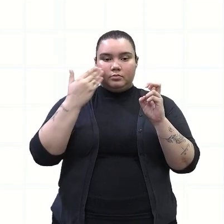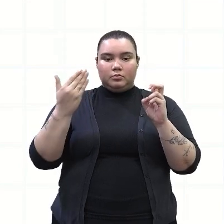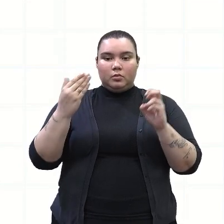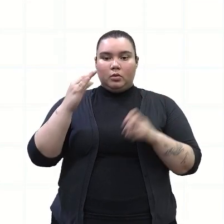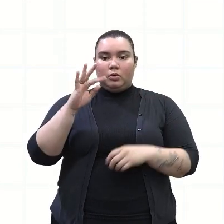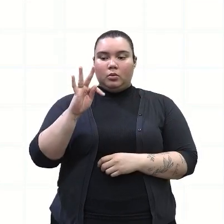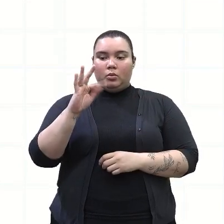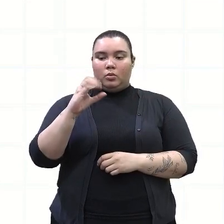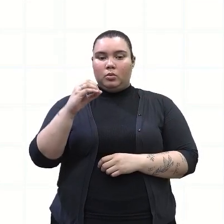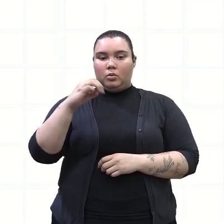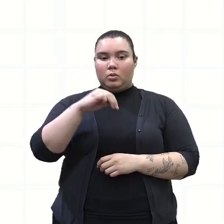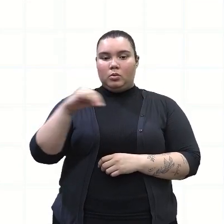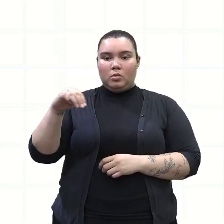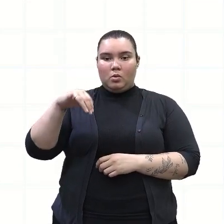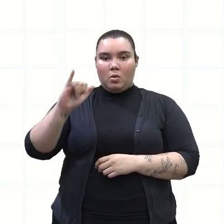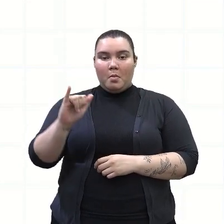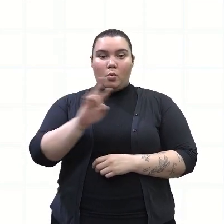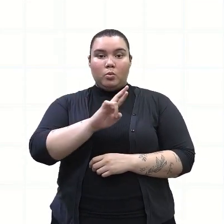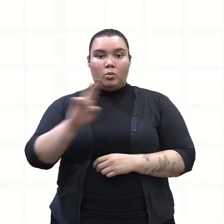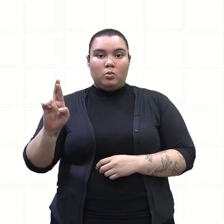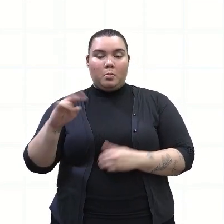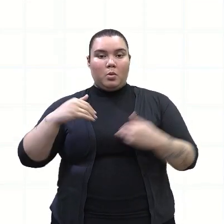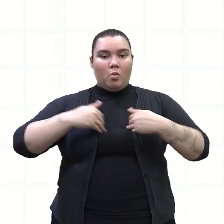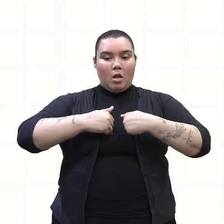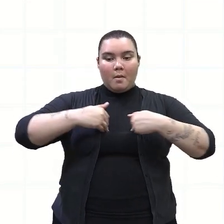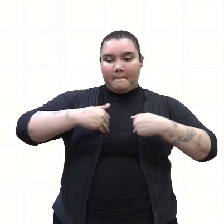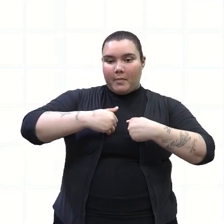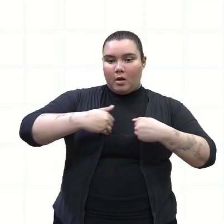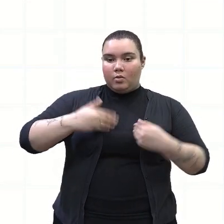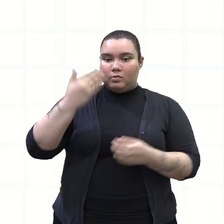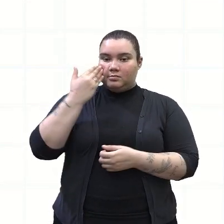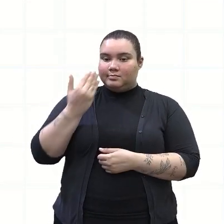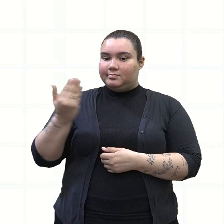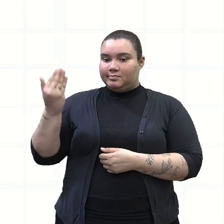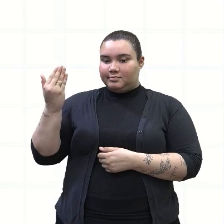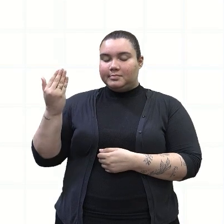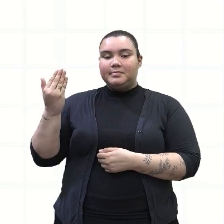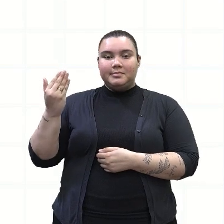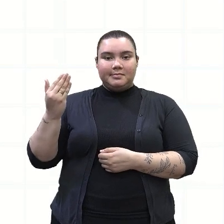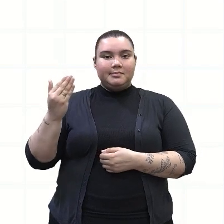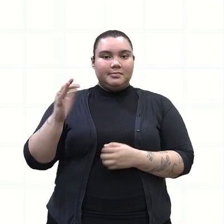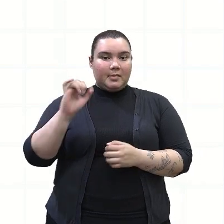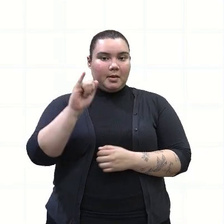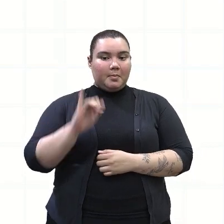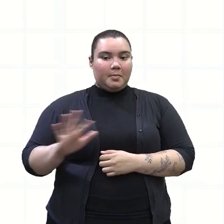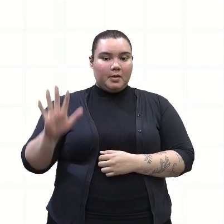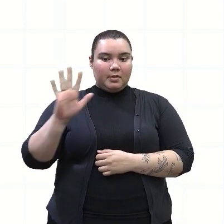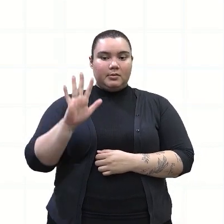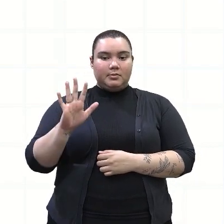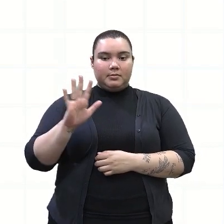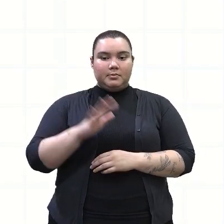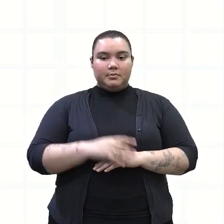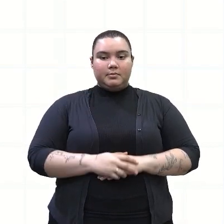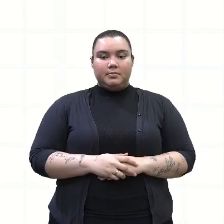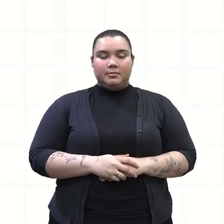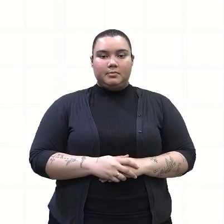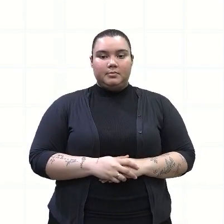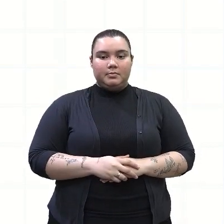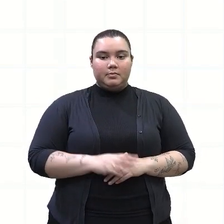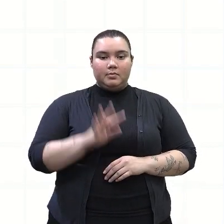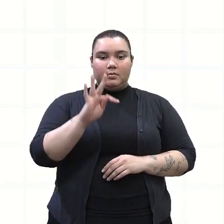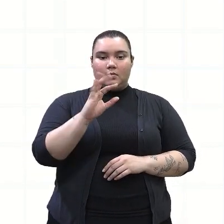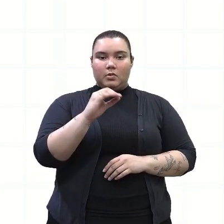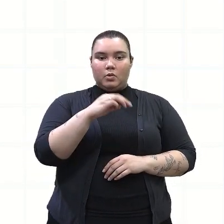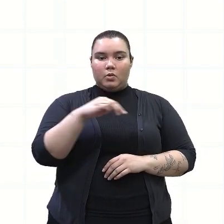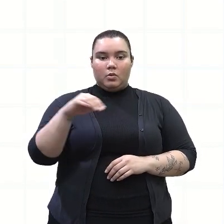nome do animal, ok? Esse animal aqui que está na imagem, certo? Então, este aqui é o Tommy,